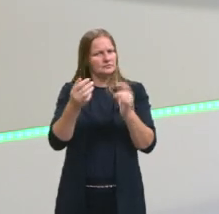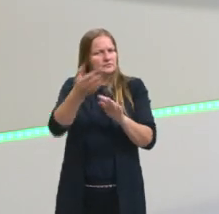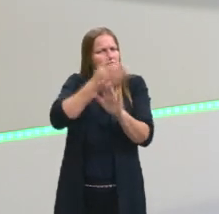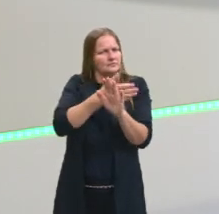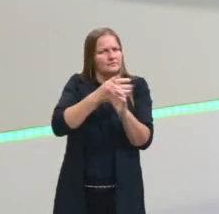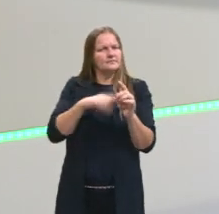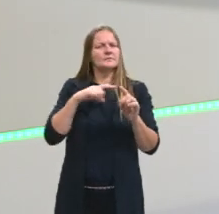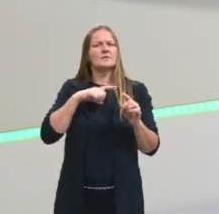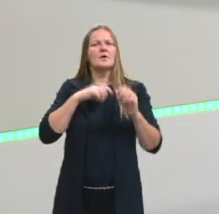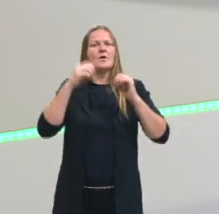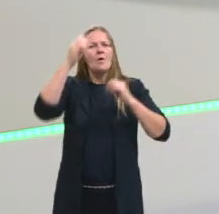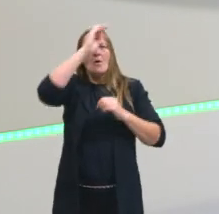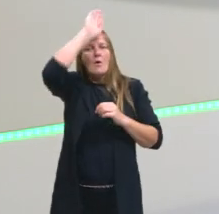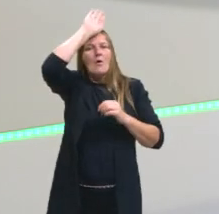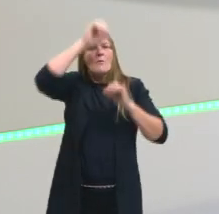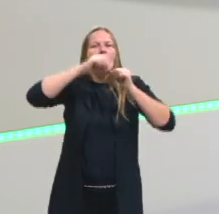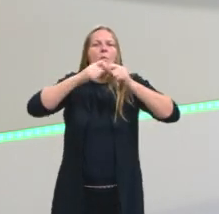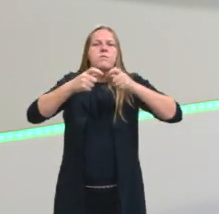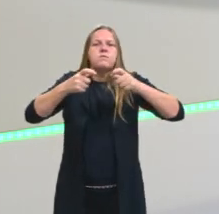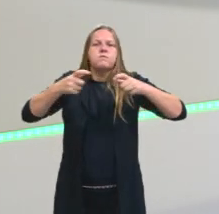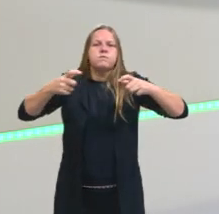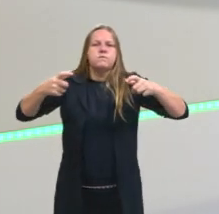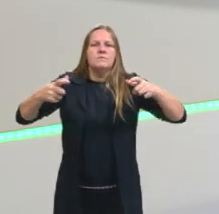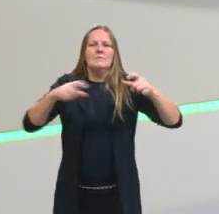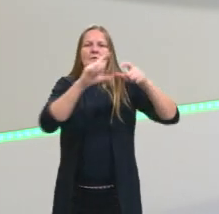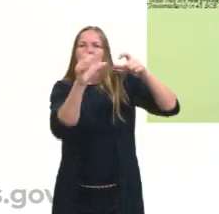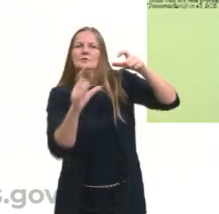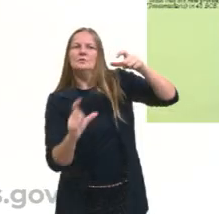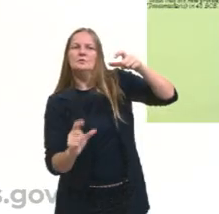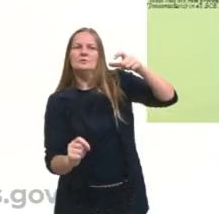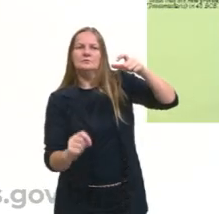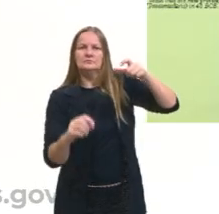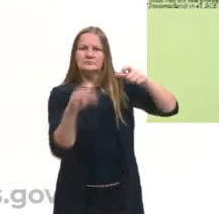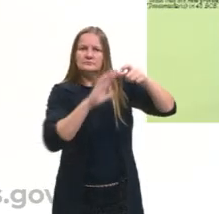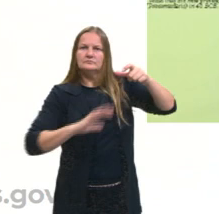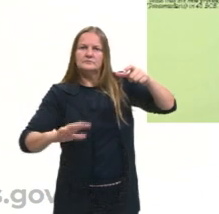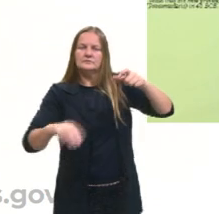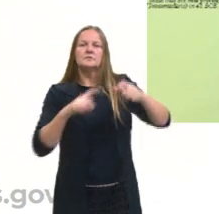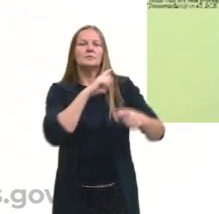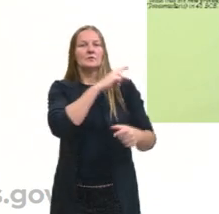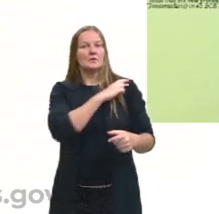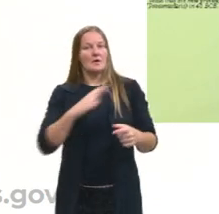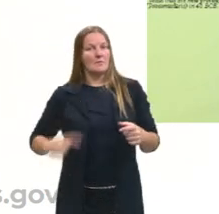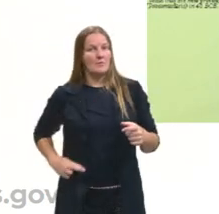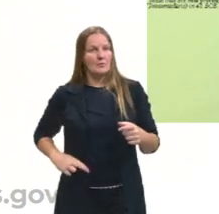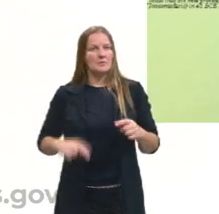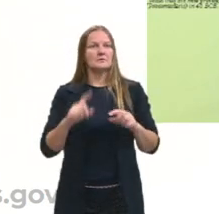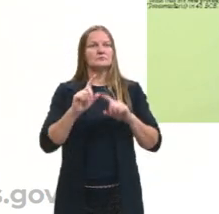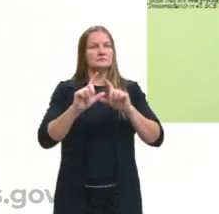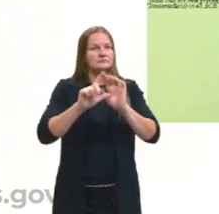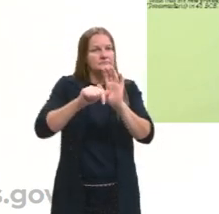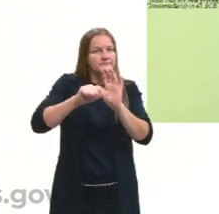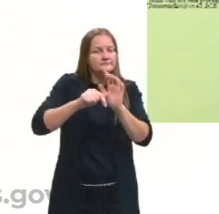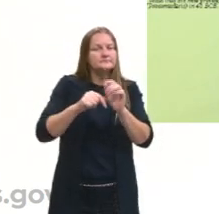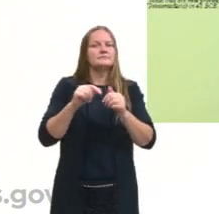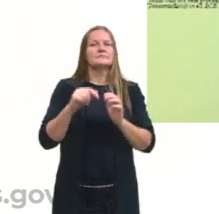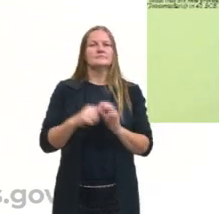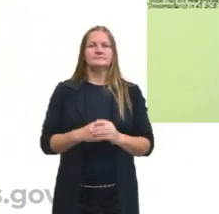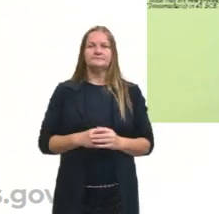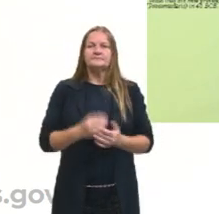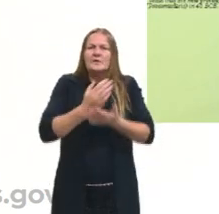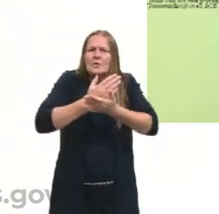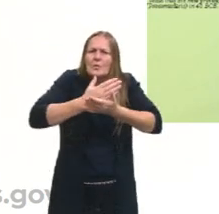seguir nessa expansão na península itálica aí já no período da república e depois ela vai